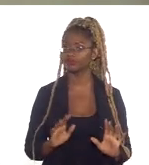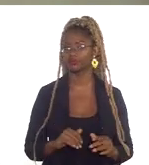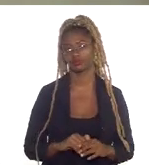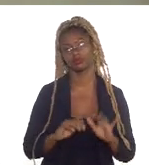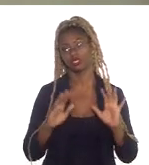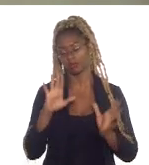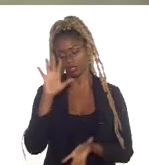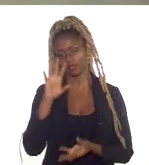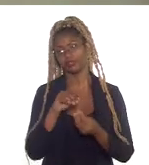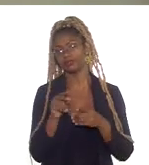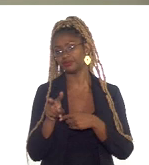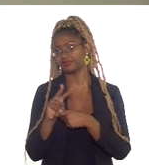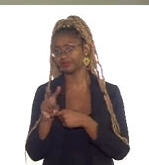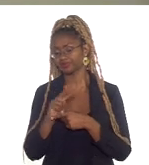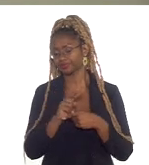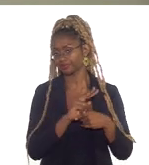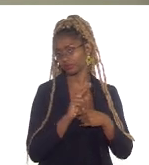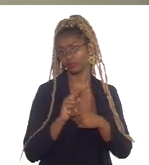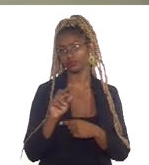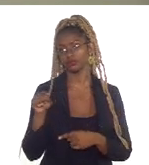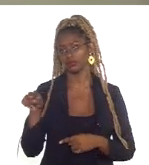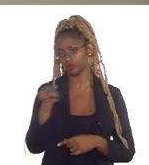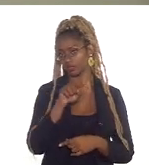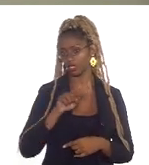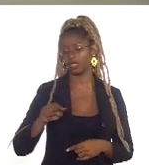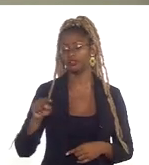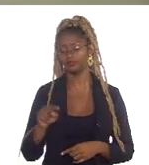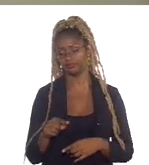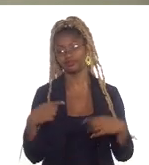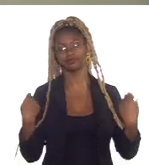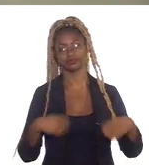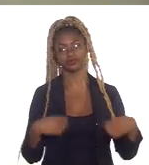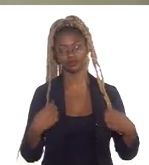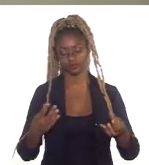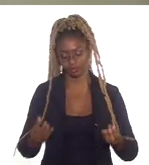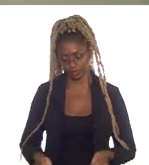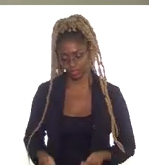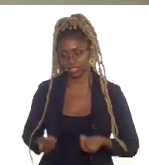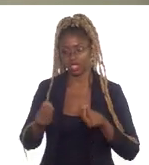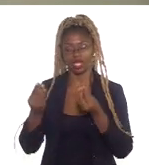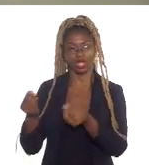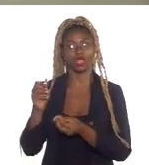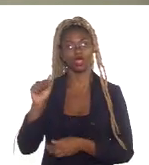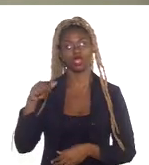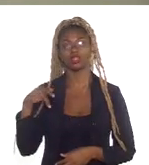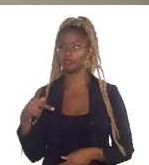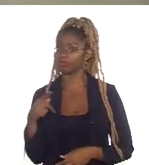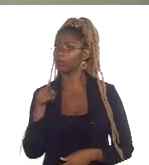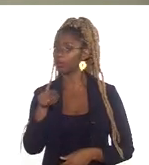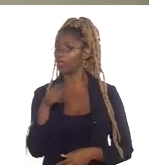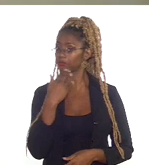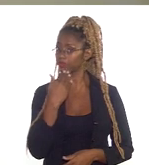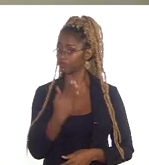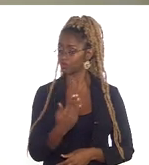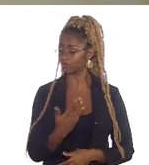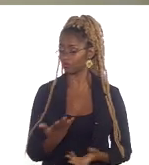da fiscalização tem que ser encaminhada à ANP para ela fazer a cobrança.